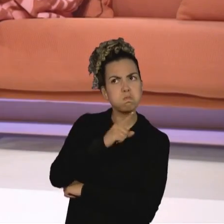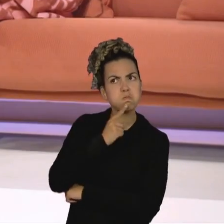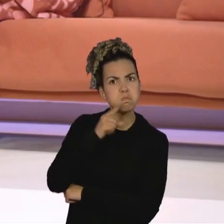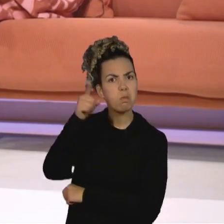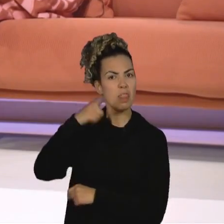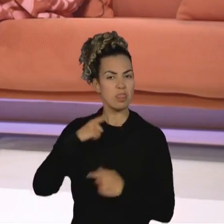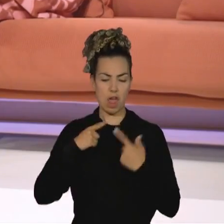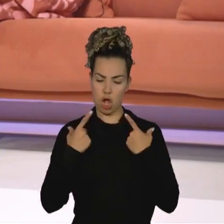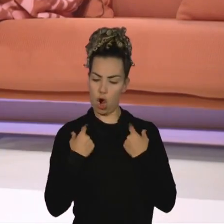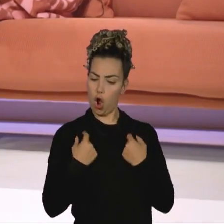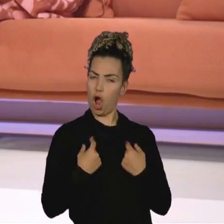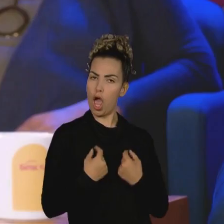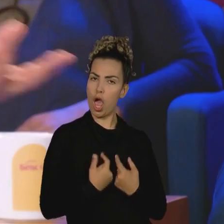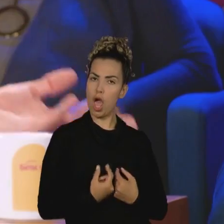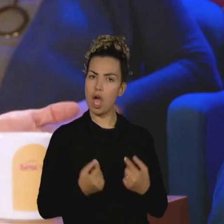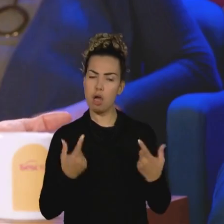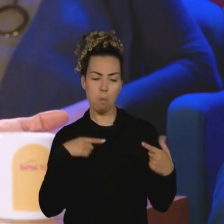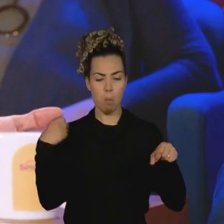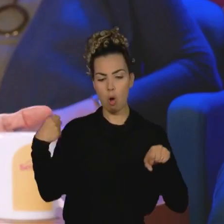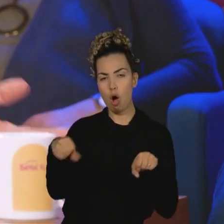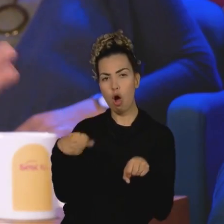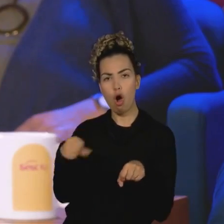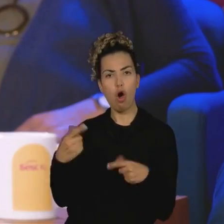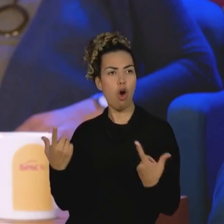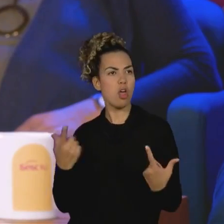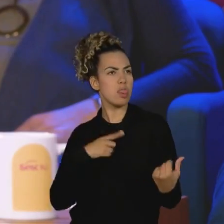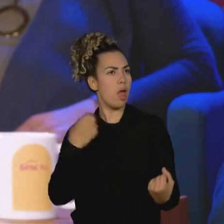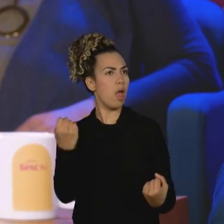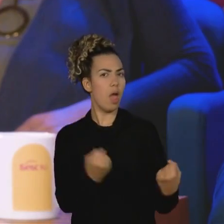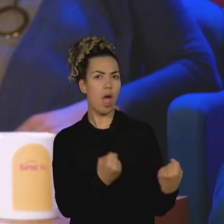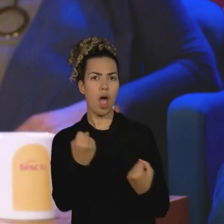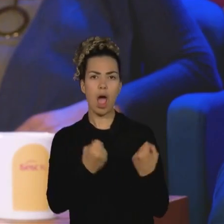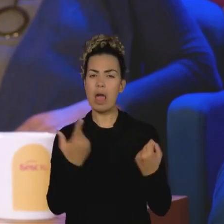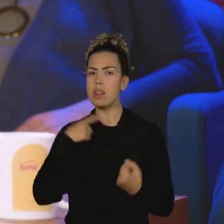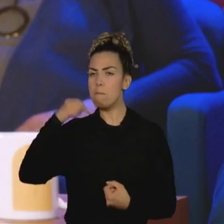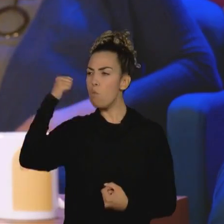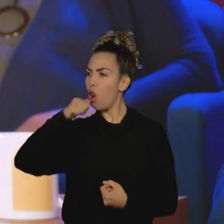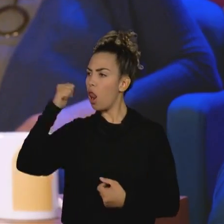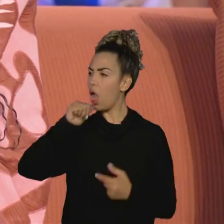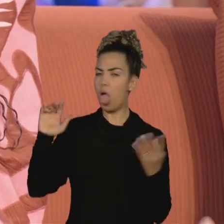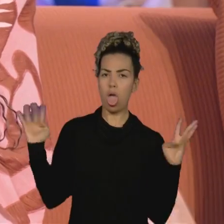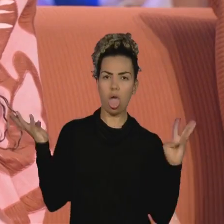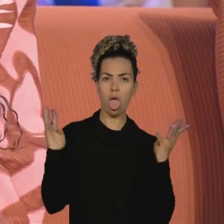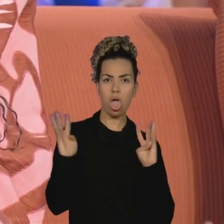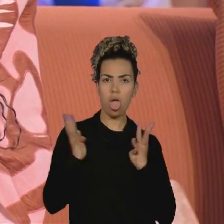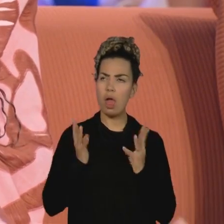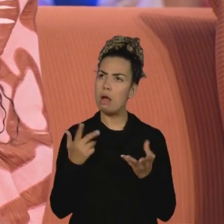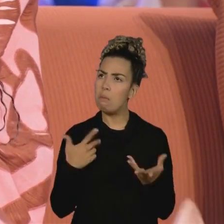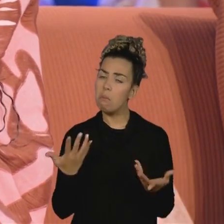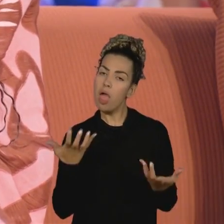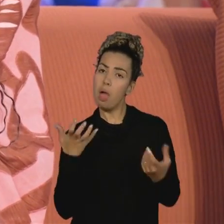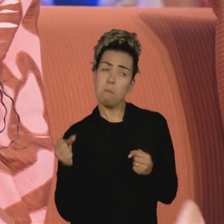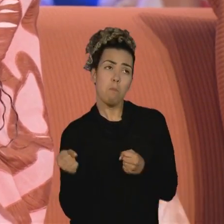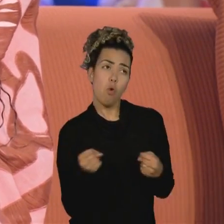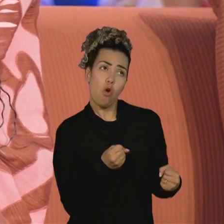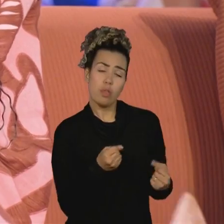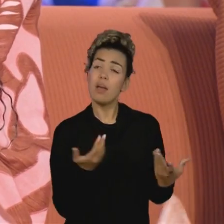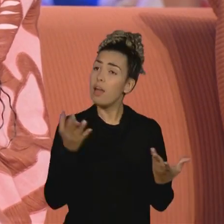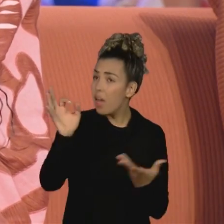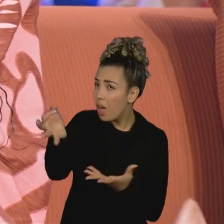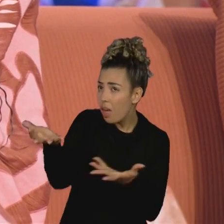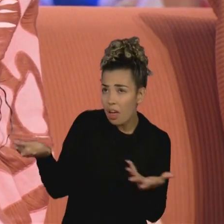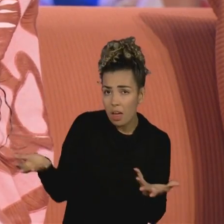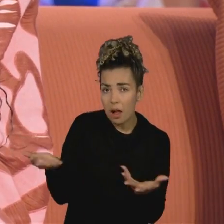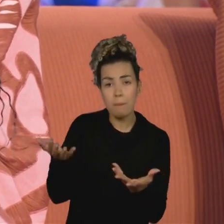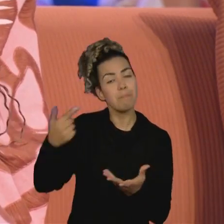tem carro, tem poder. Eles também querem ter poder. E quem tem poder está ali, é o exemplo que eles veem, né? Exatamente. E aí eu que